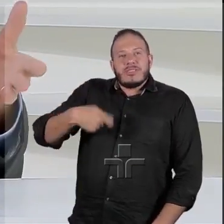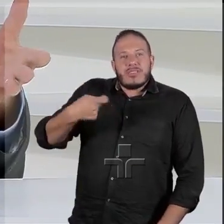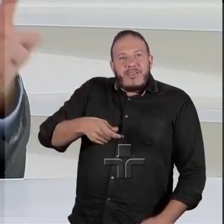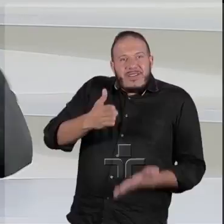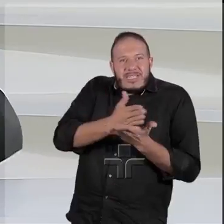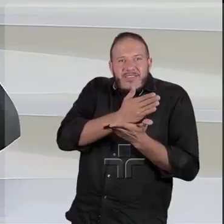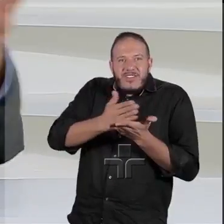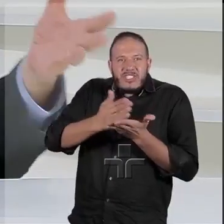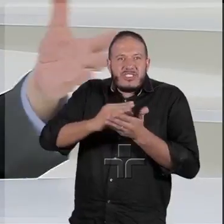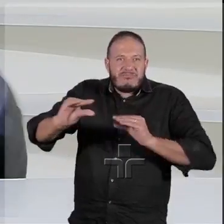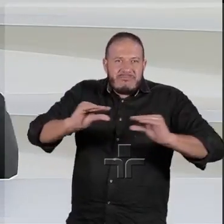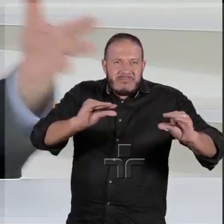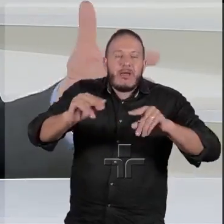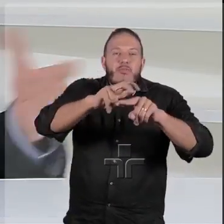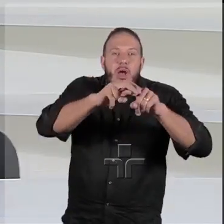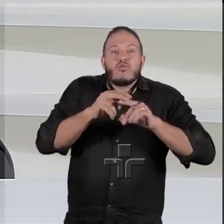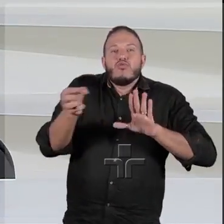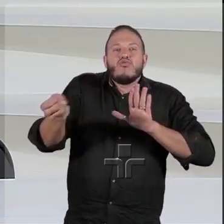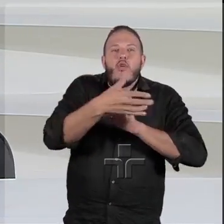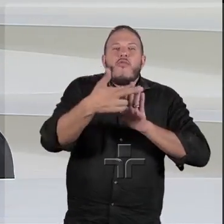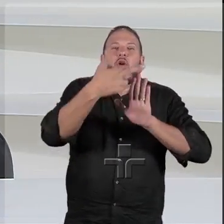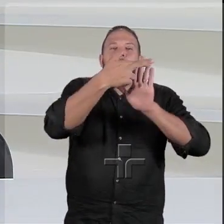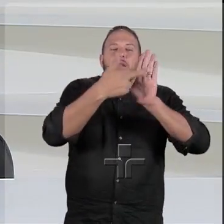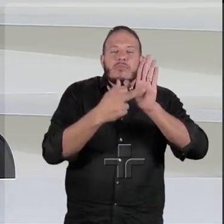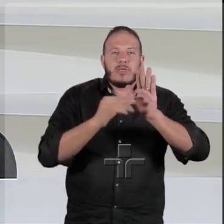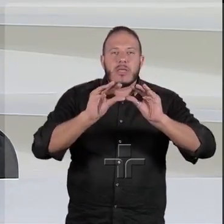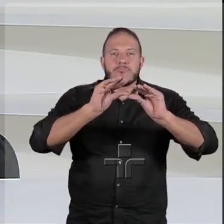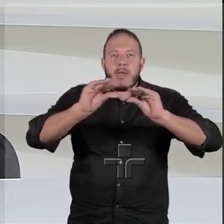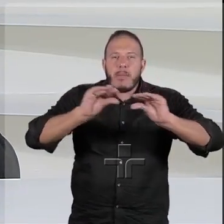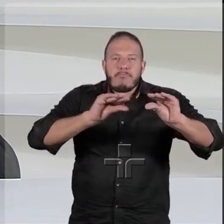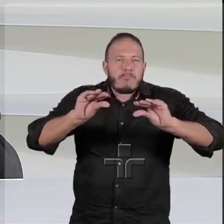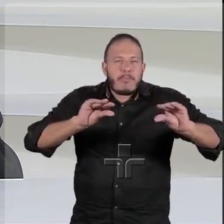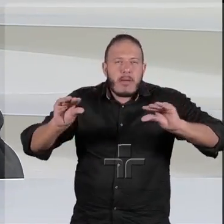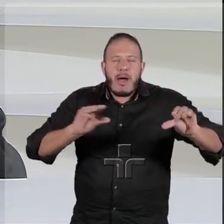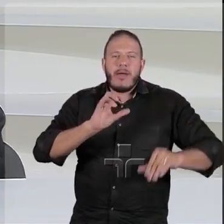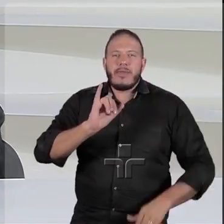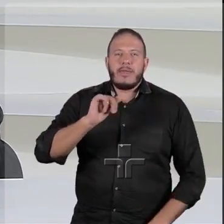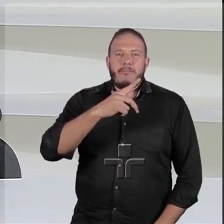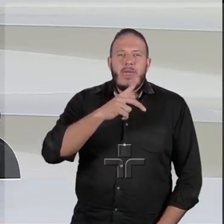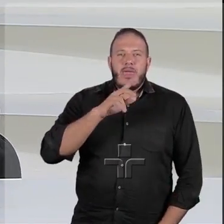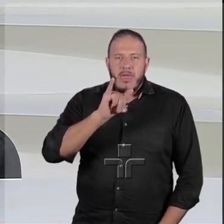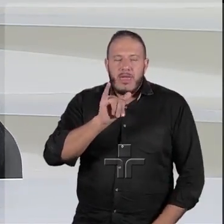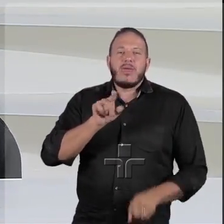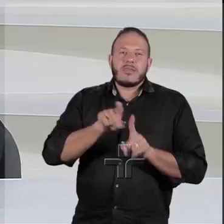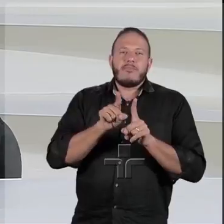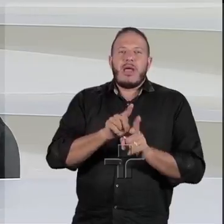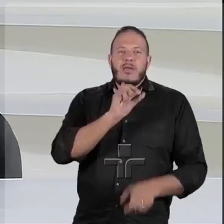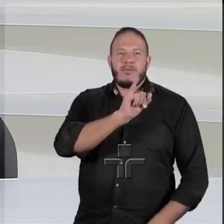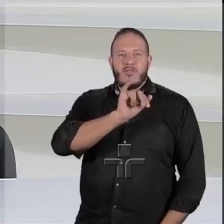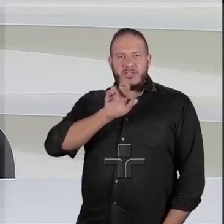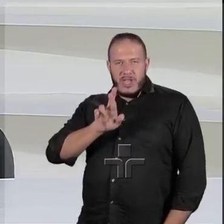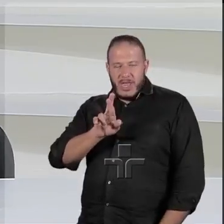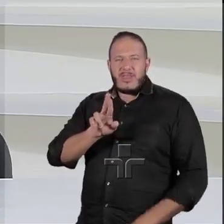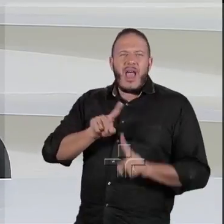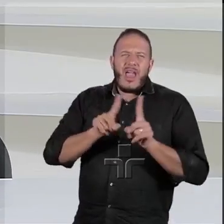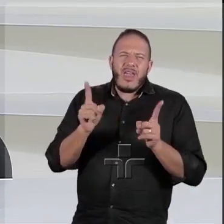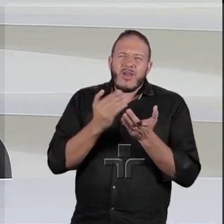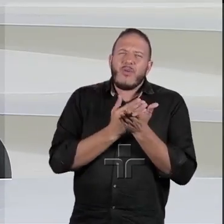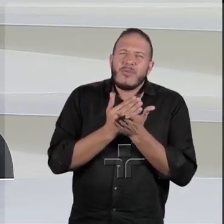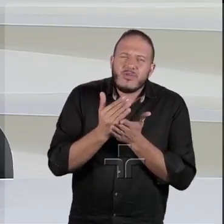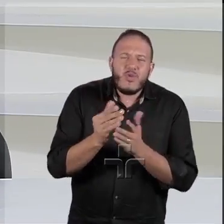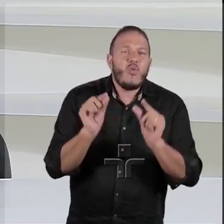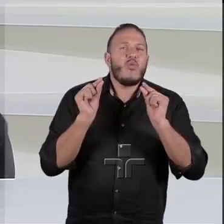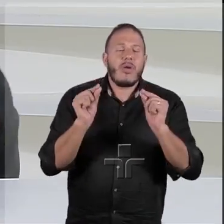causa do novo regulamento de distribuição do IPI e do imposto de renda. E aí se começou a